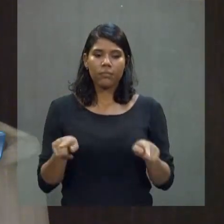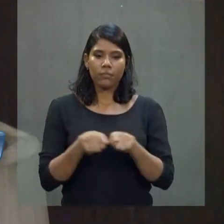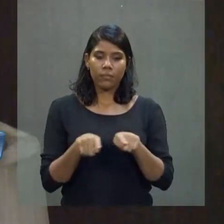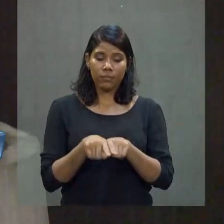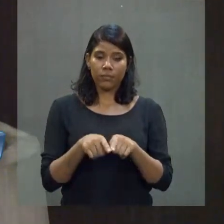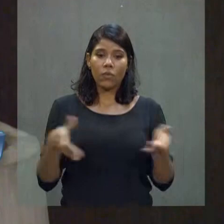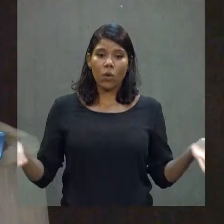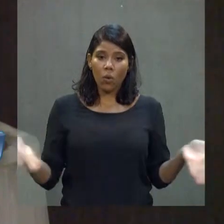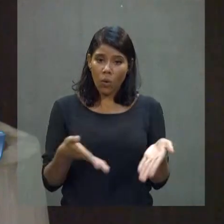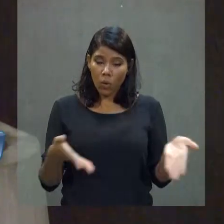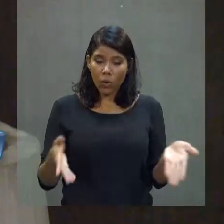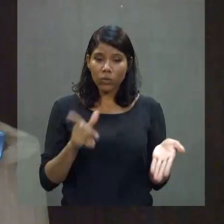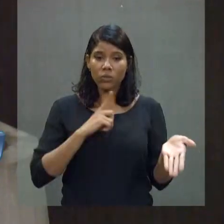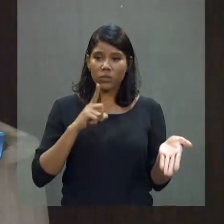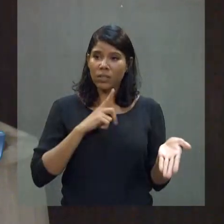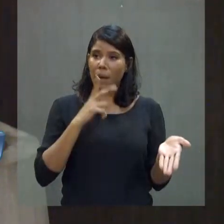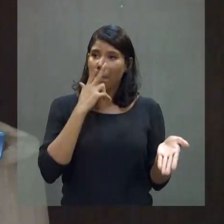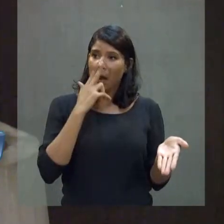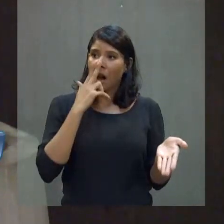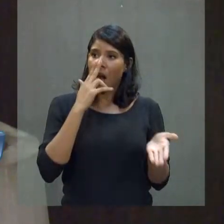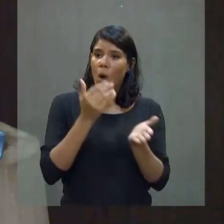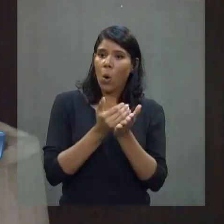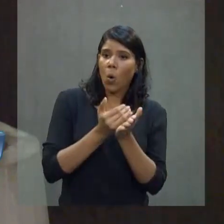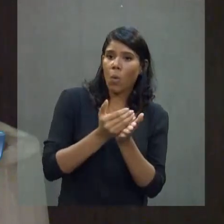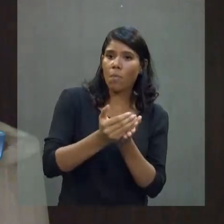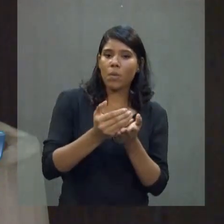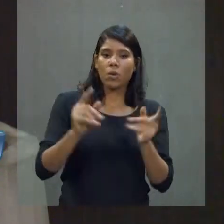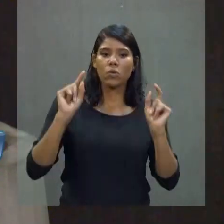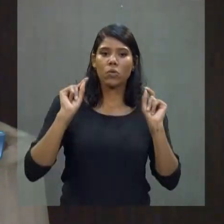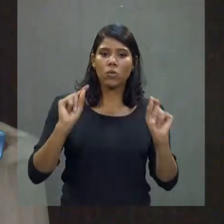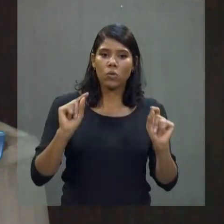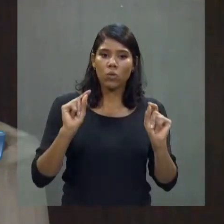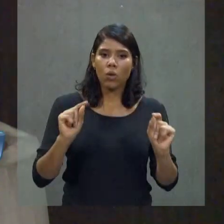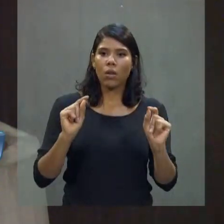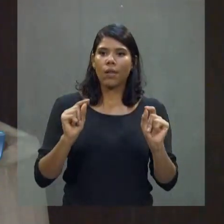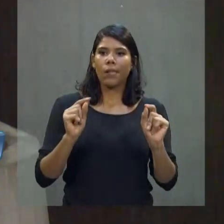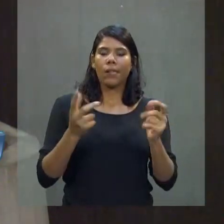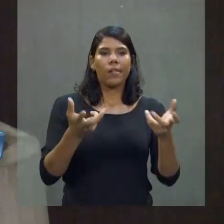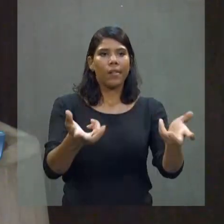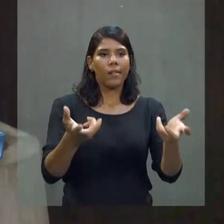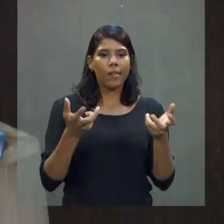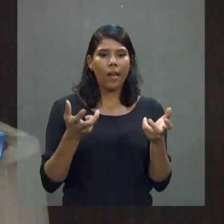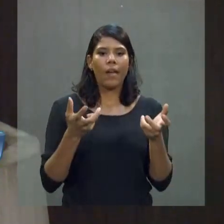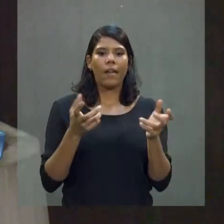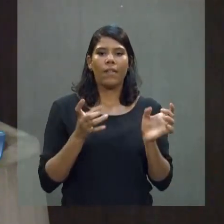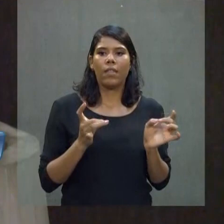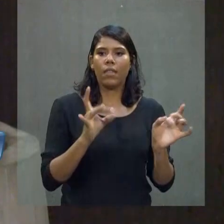hoje temos um processo de agressiva privatização,